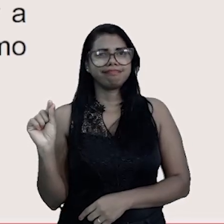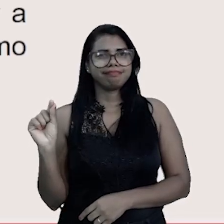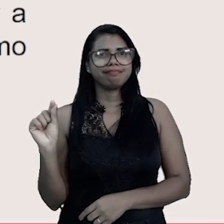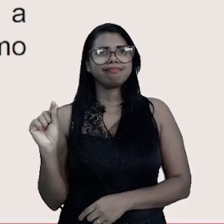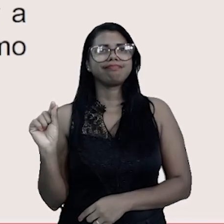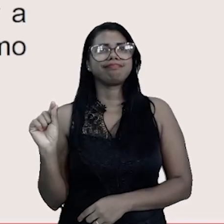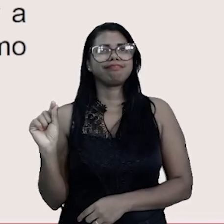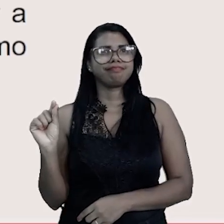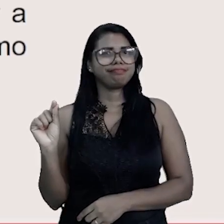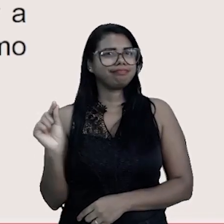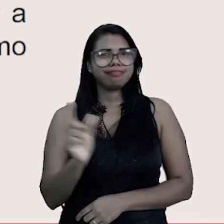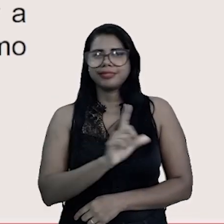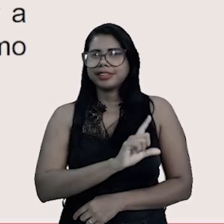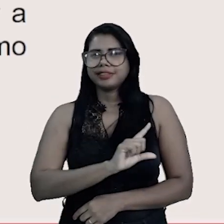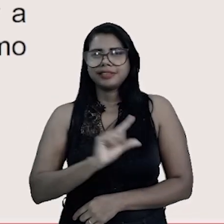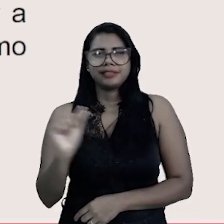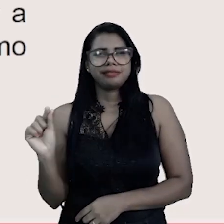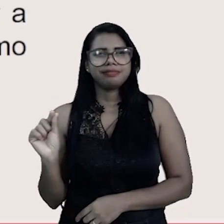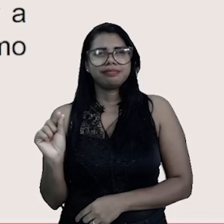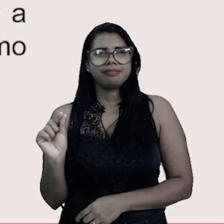rapidamente.